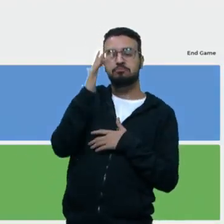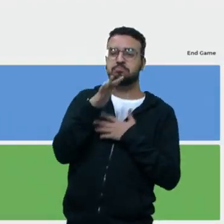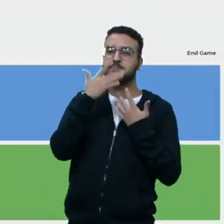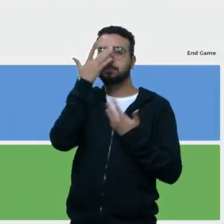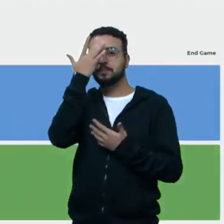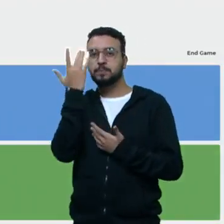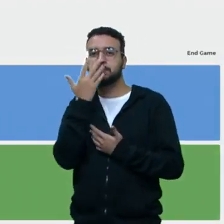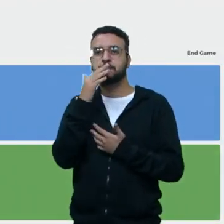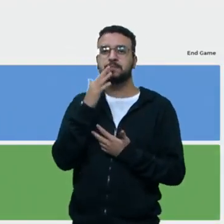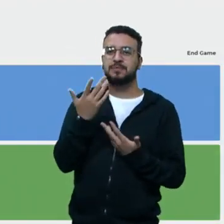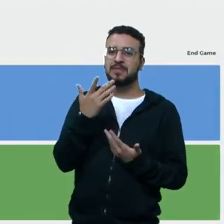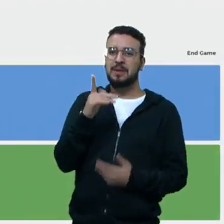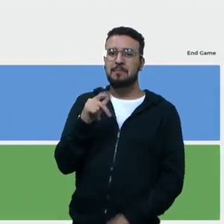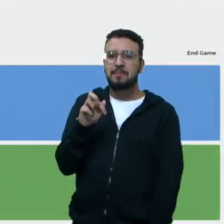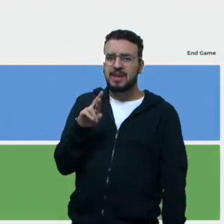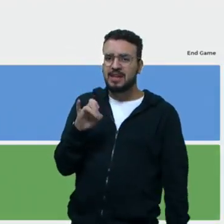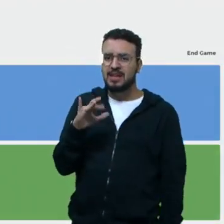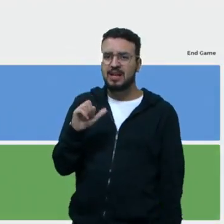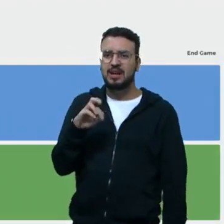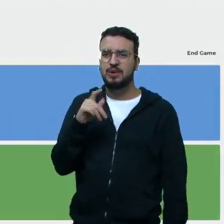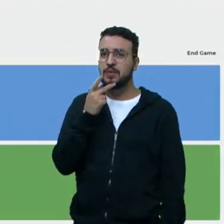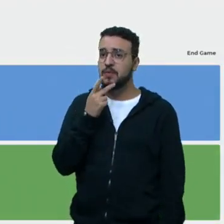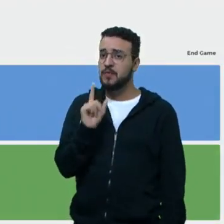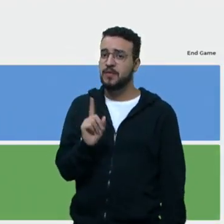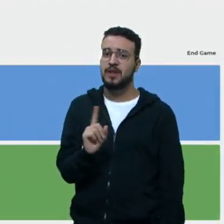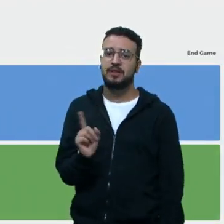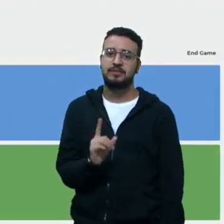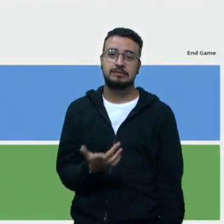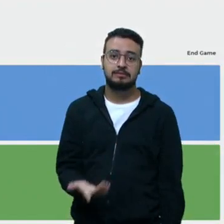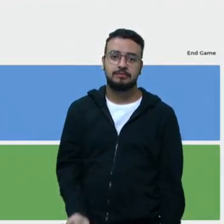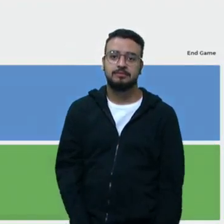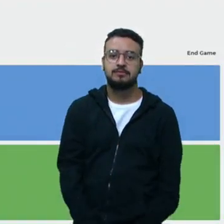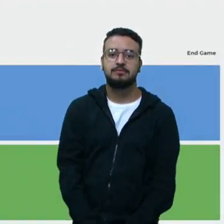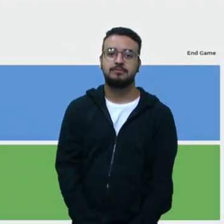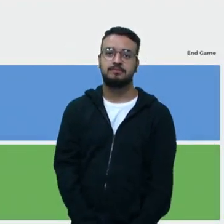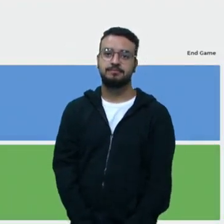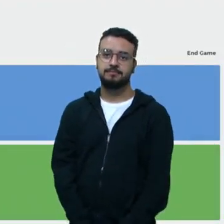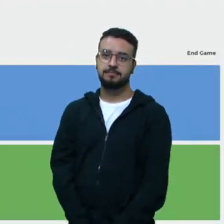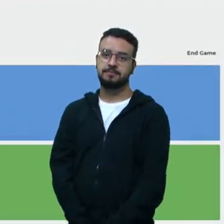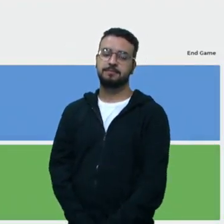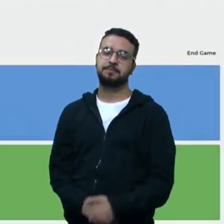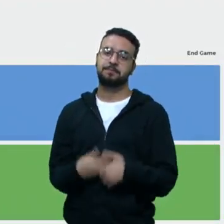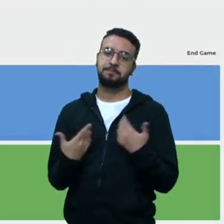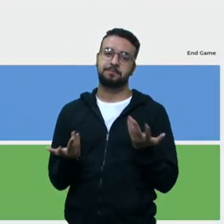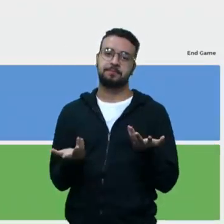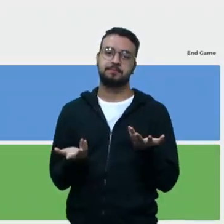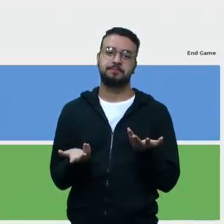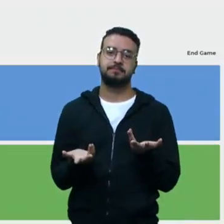respostas. Gente, pericárdio eu nem falei, tá? No caso, beleza?